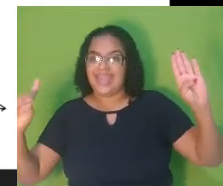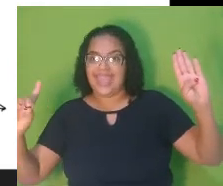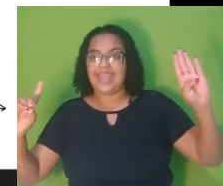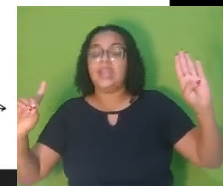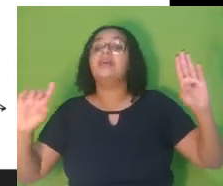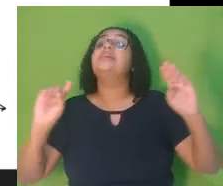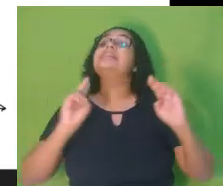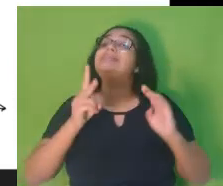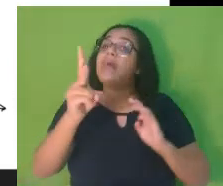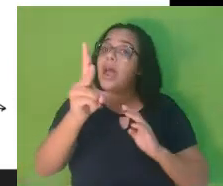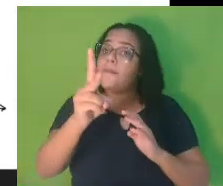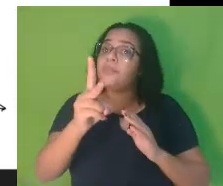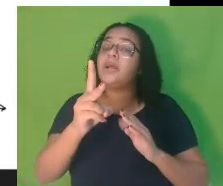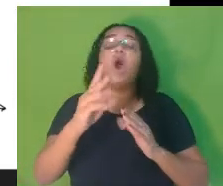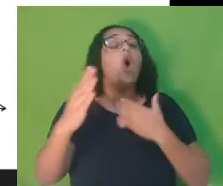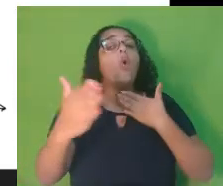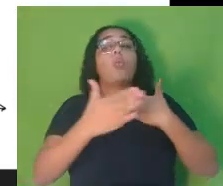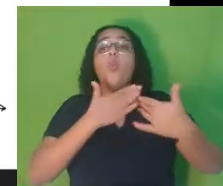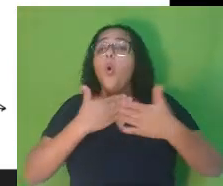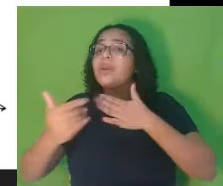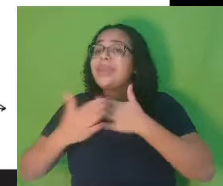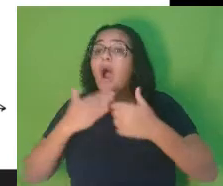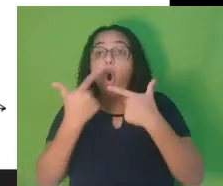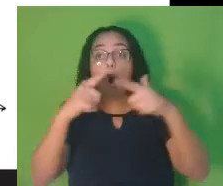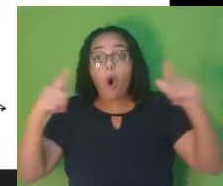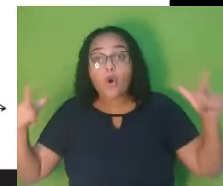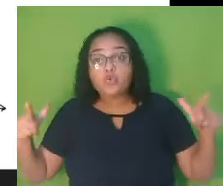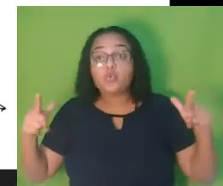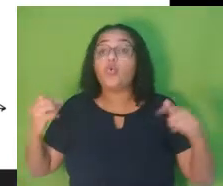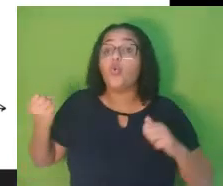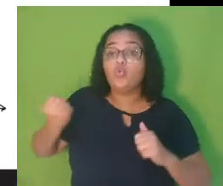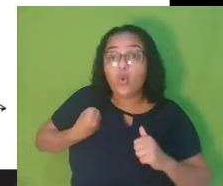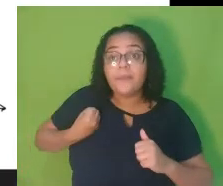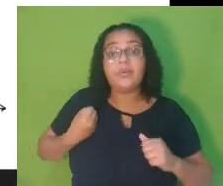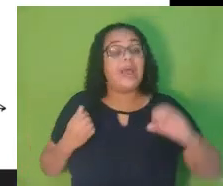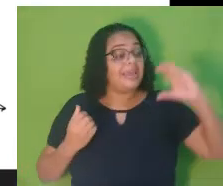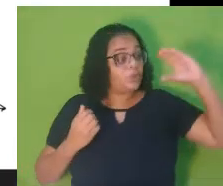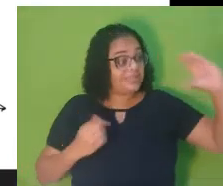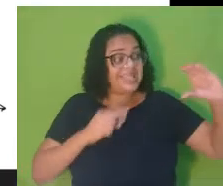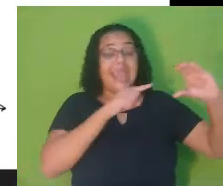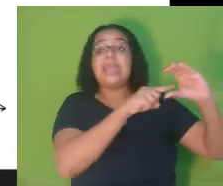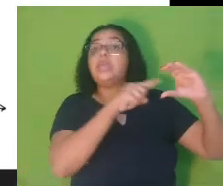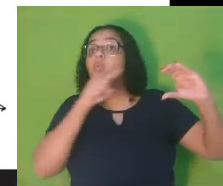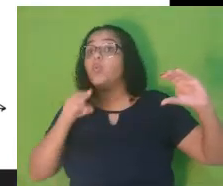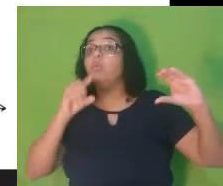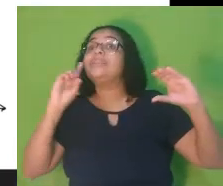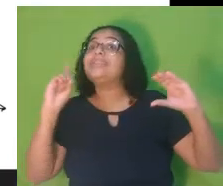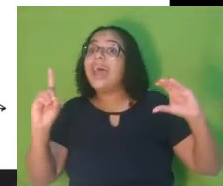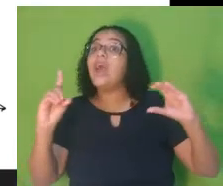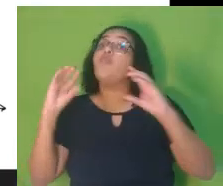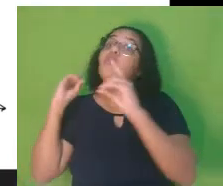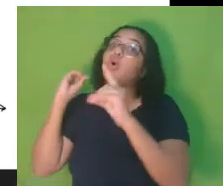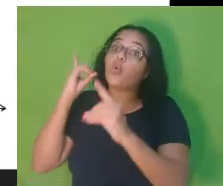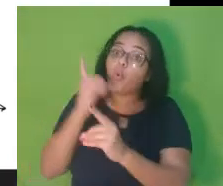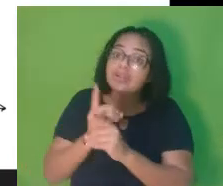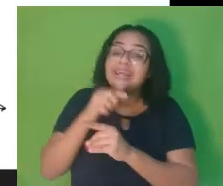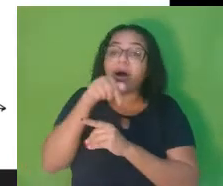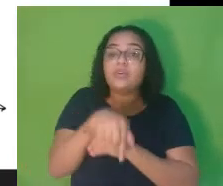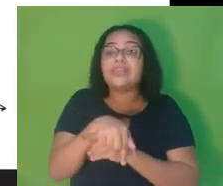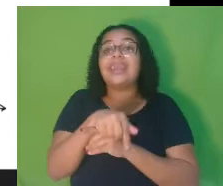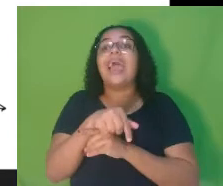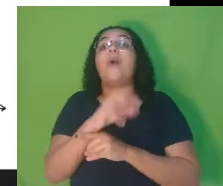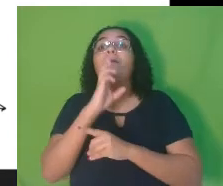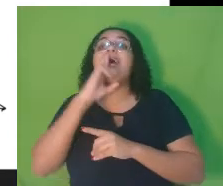sempre que eu fizer esse procedimento para qualquer outro número entre o C e o D, né, eu vou encontrar uma solução